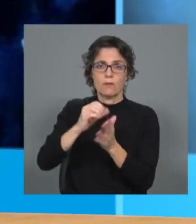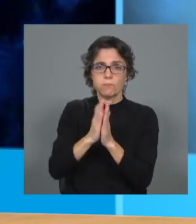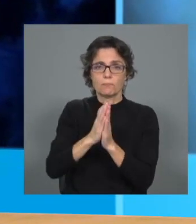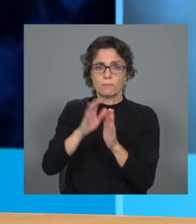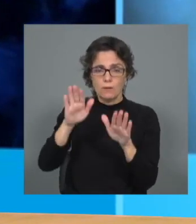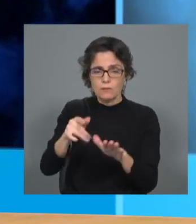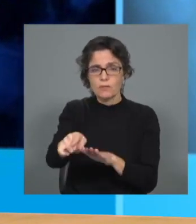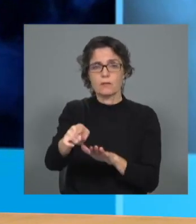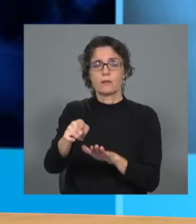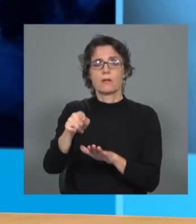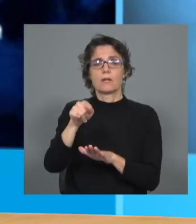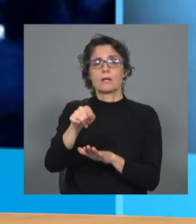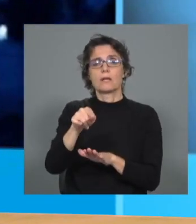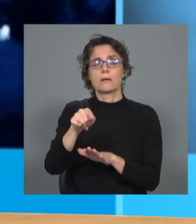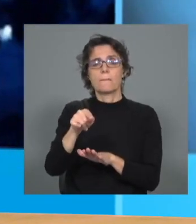companheiro, posso mesmo dizer assim,